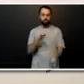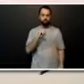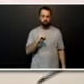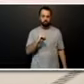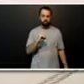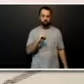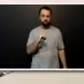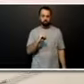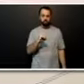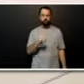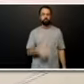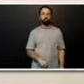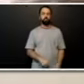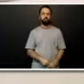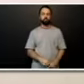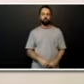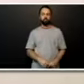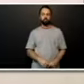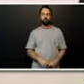zero.